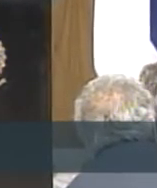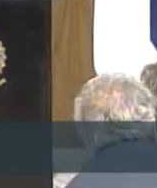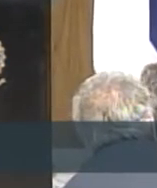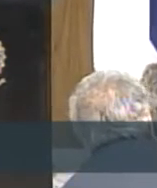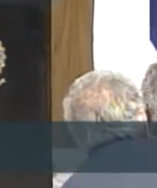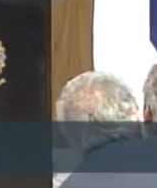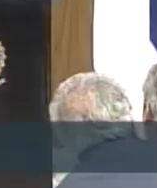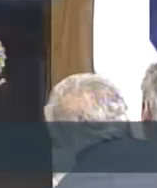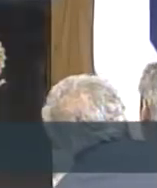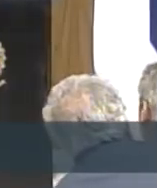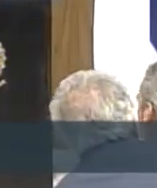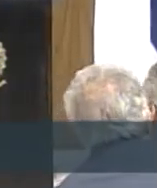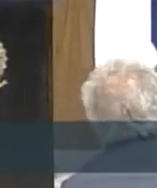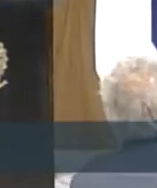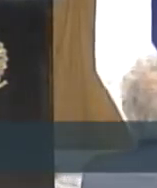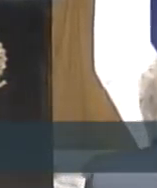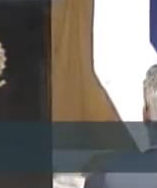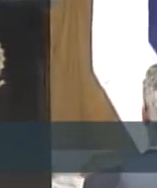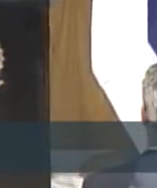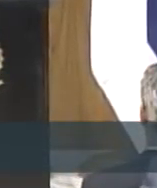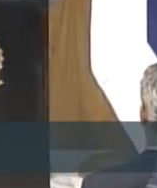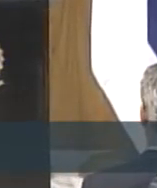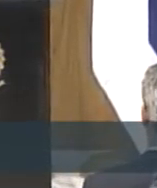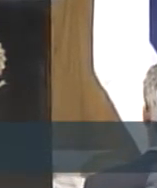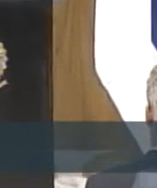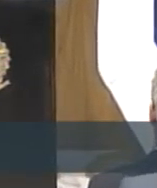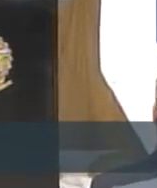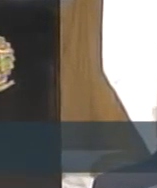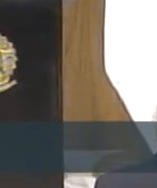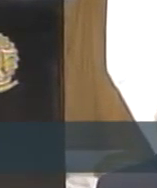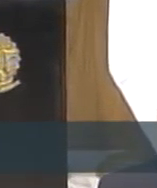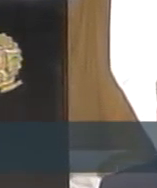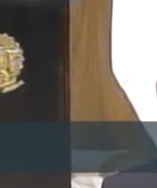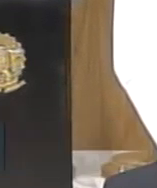Com a palavra, a senhora Presidenta da República, Dilma Rousseff.